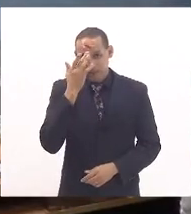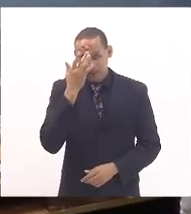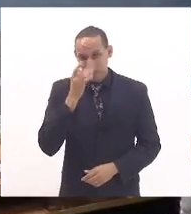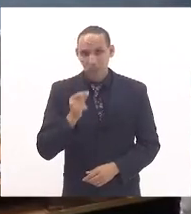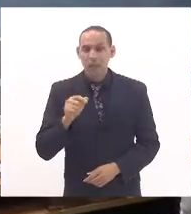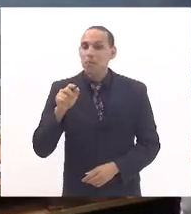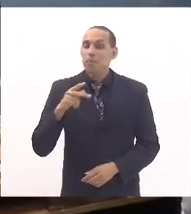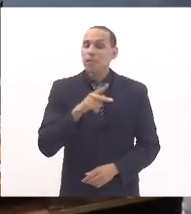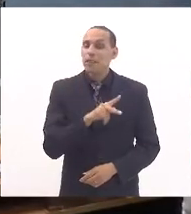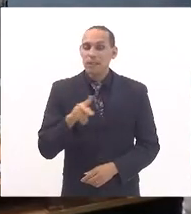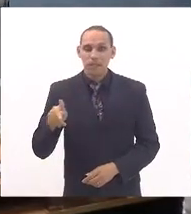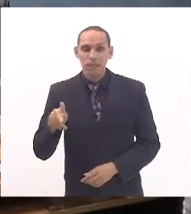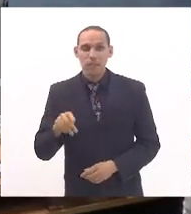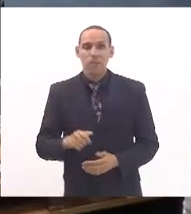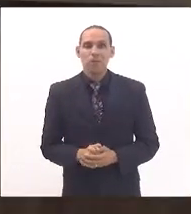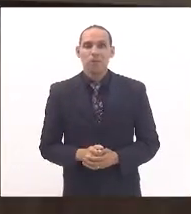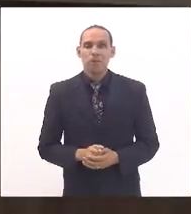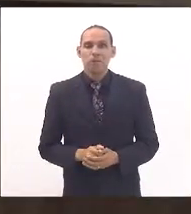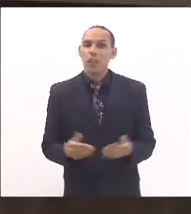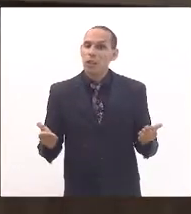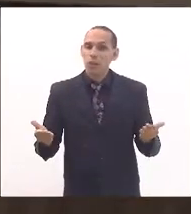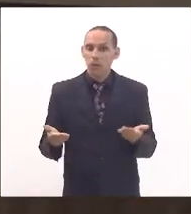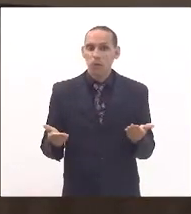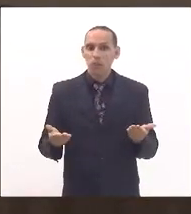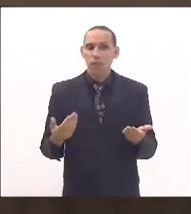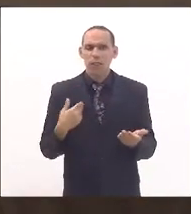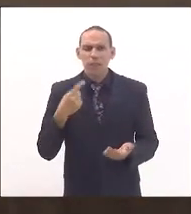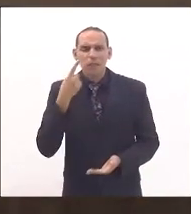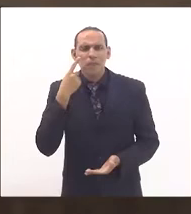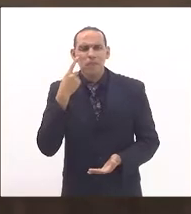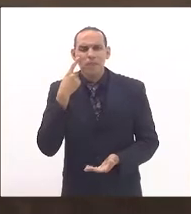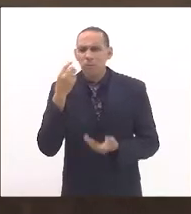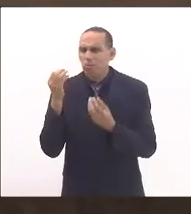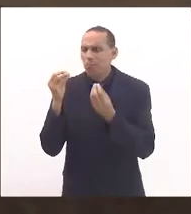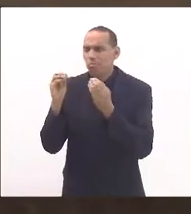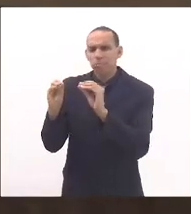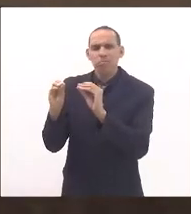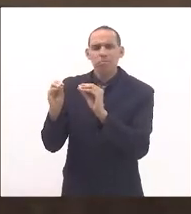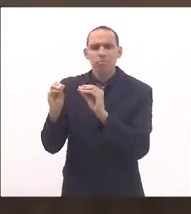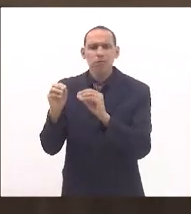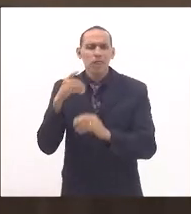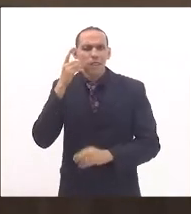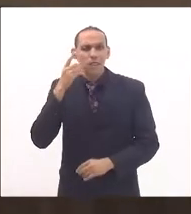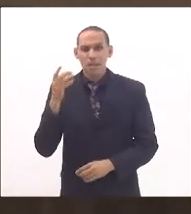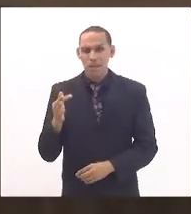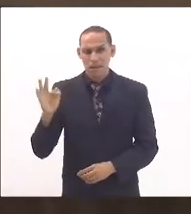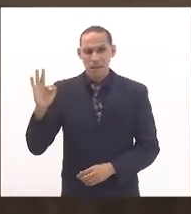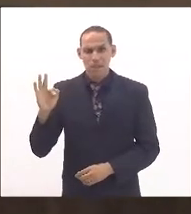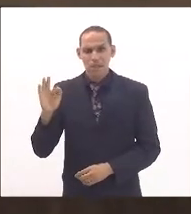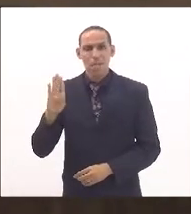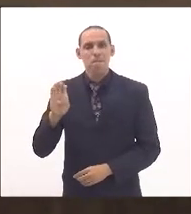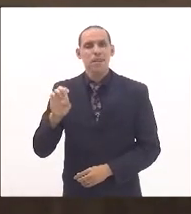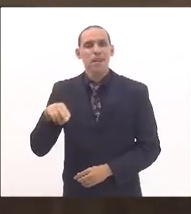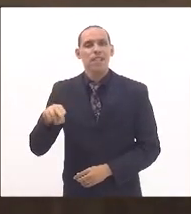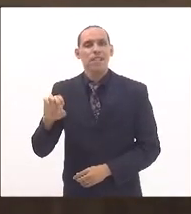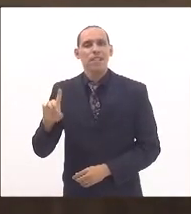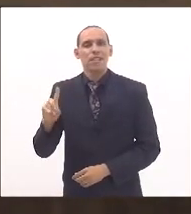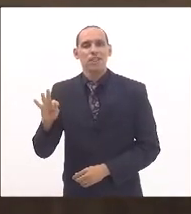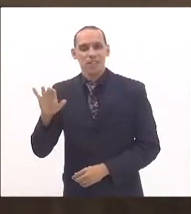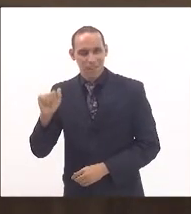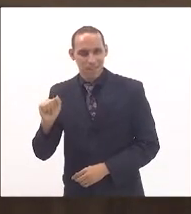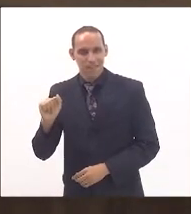Senhor presidente, no dia de hoje eu vi uma postagem da deputada federal, Benedita da Silva,